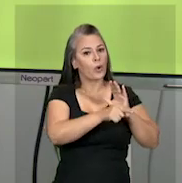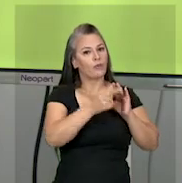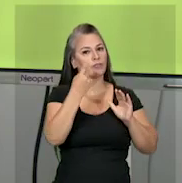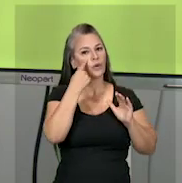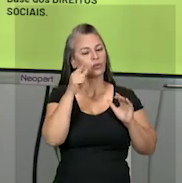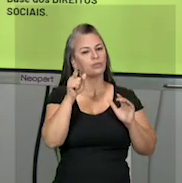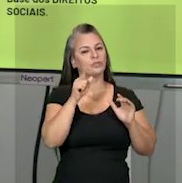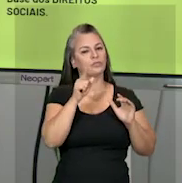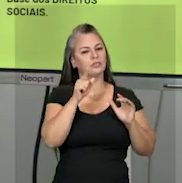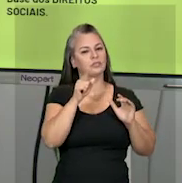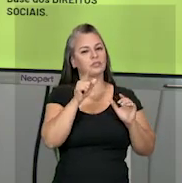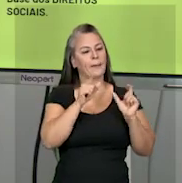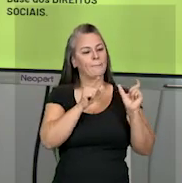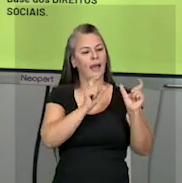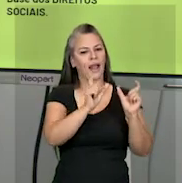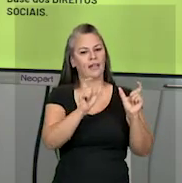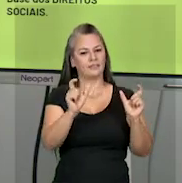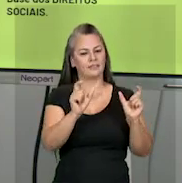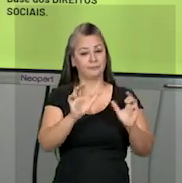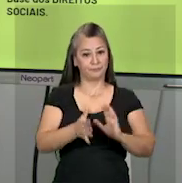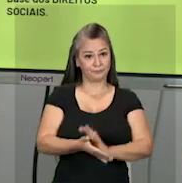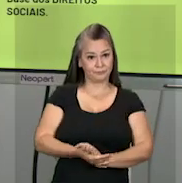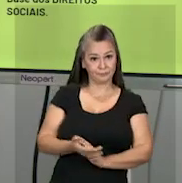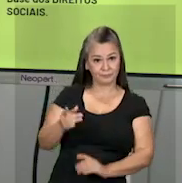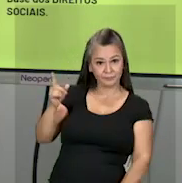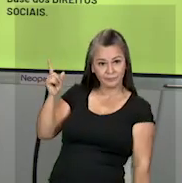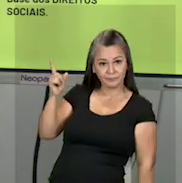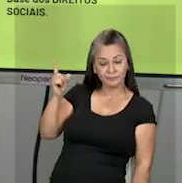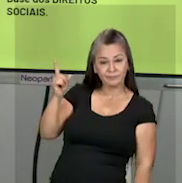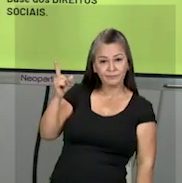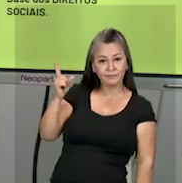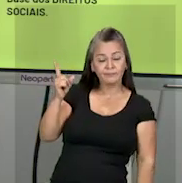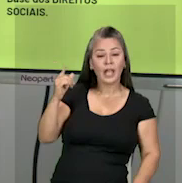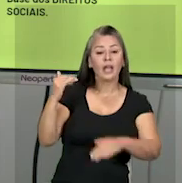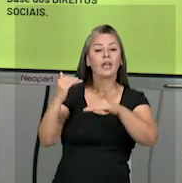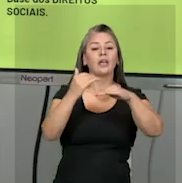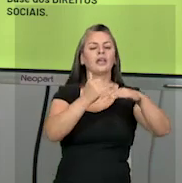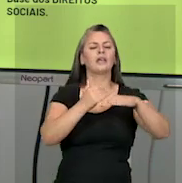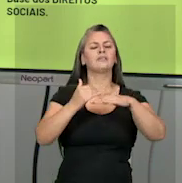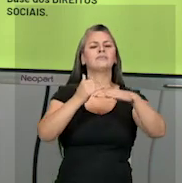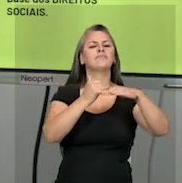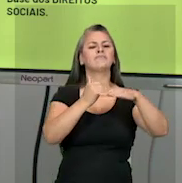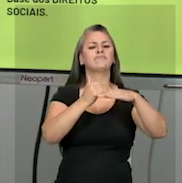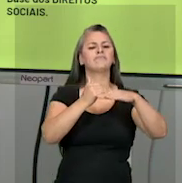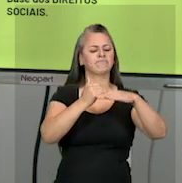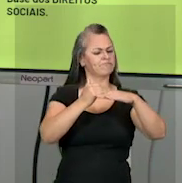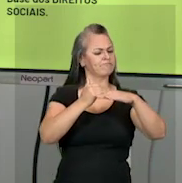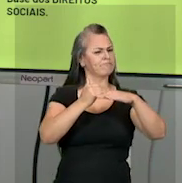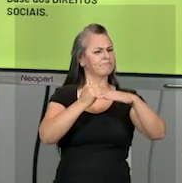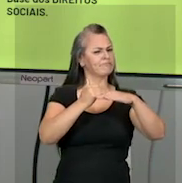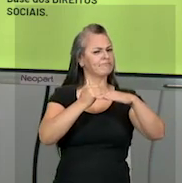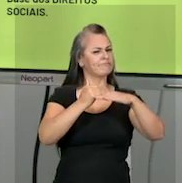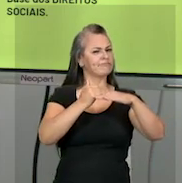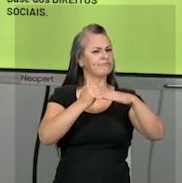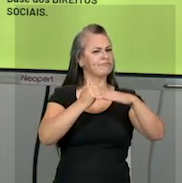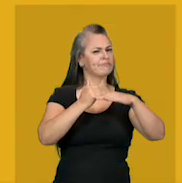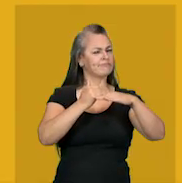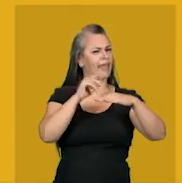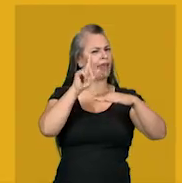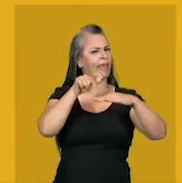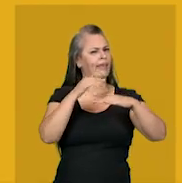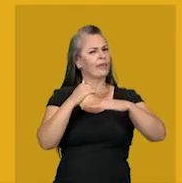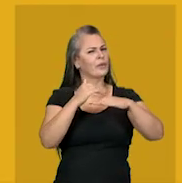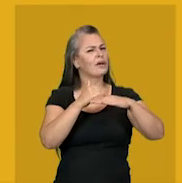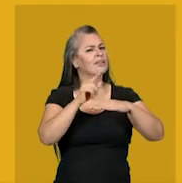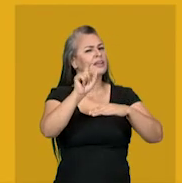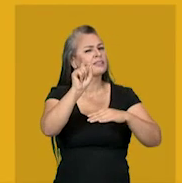querem dizer. O ideal da igualdade. Quando a gente fala em igualdade, a gente tem que se perguntar, né? É igualdade entre